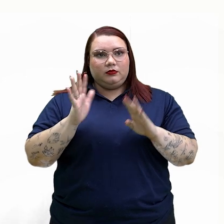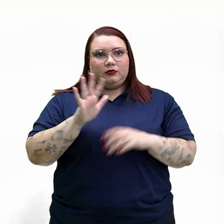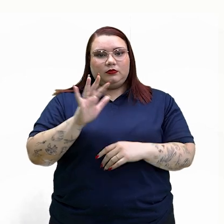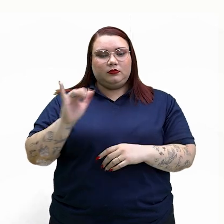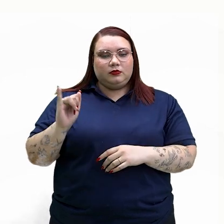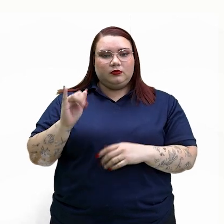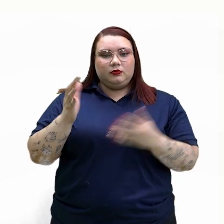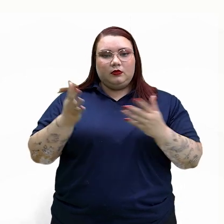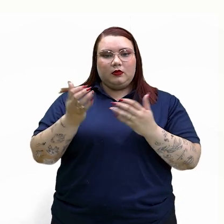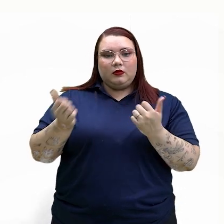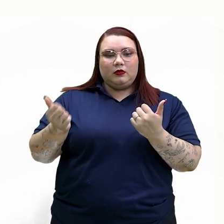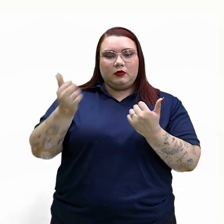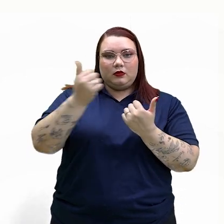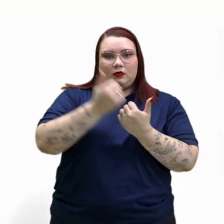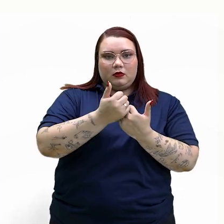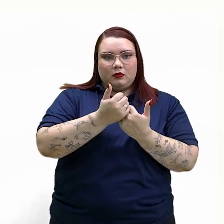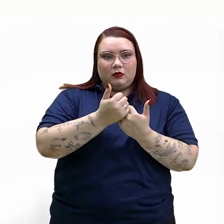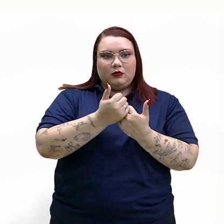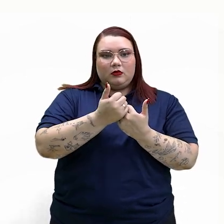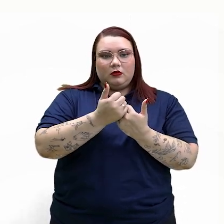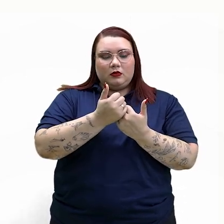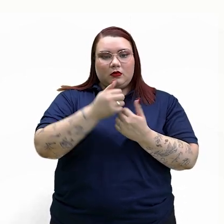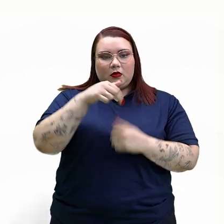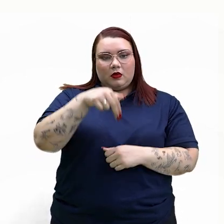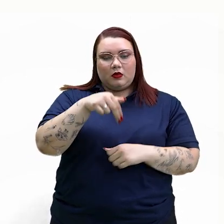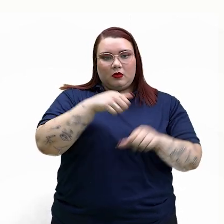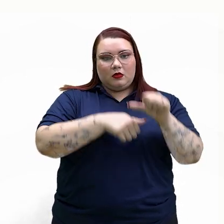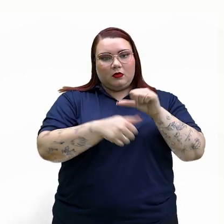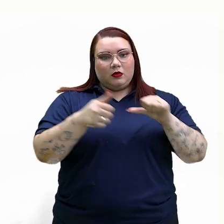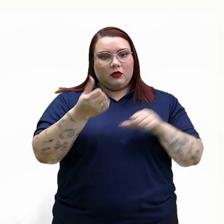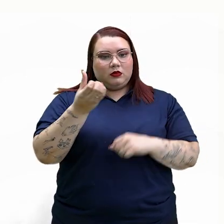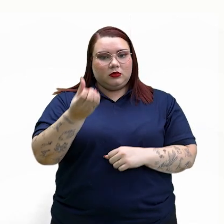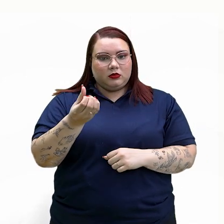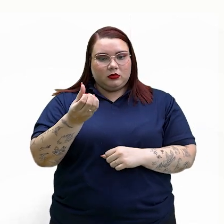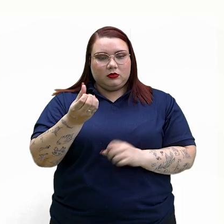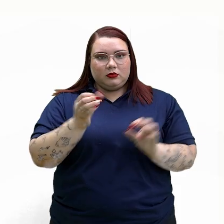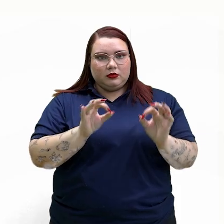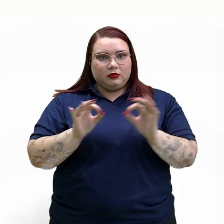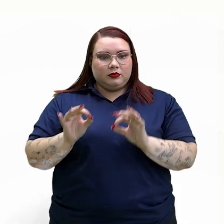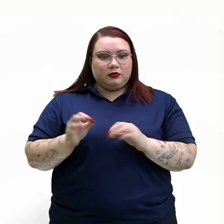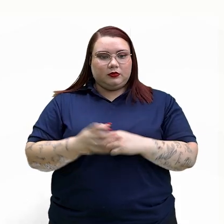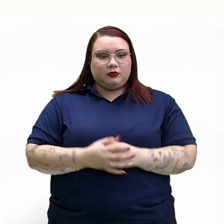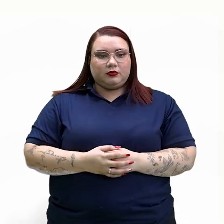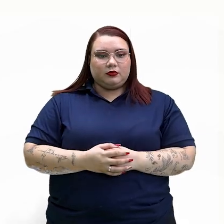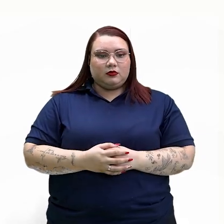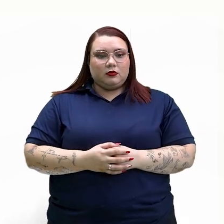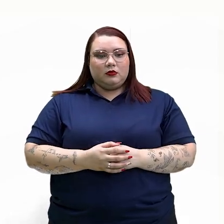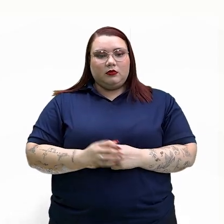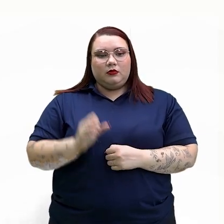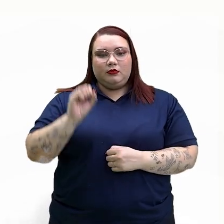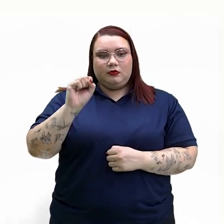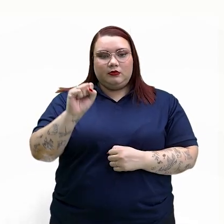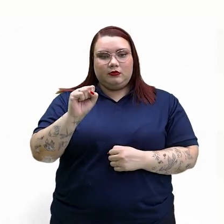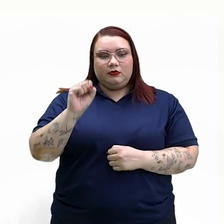vamos substituir o N pelo 6, que é o número de lados. Então, nós vamos